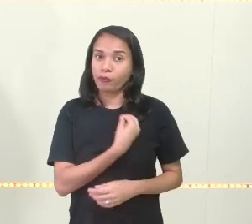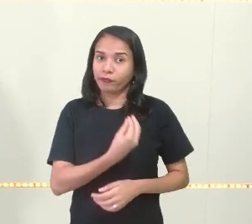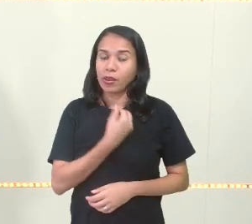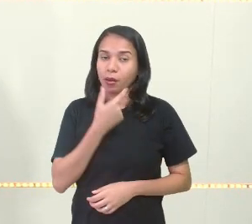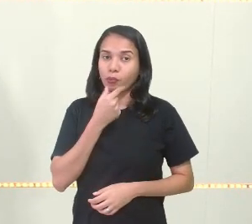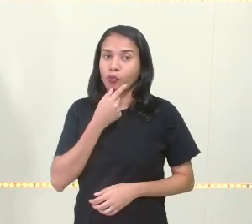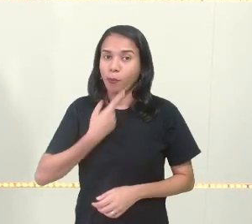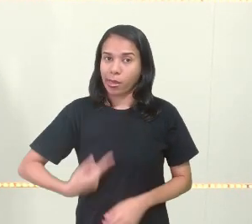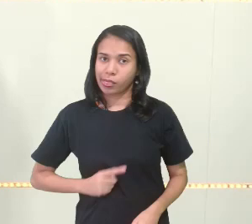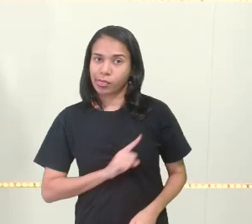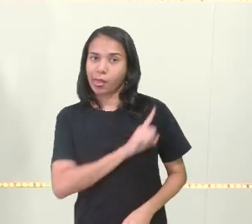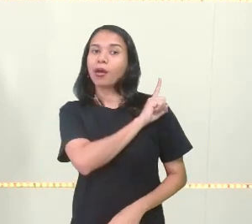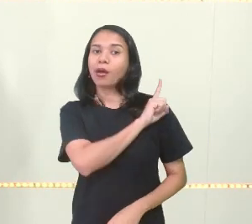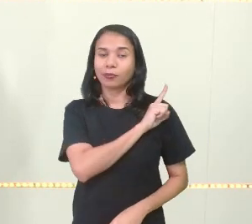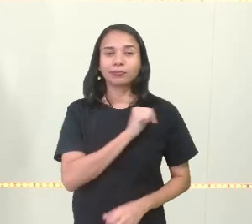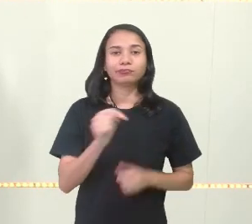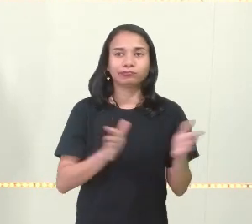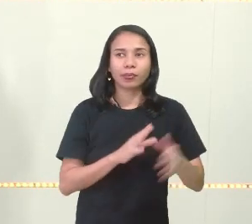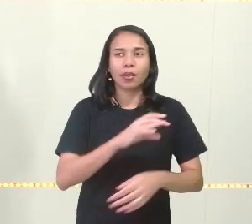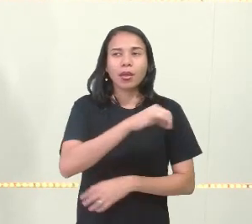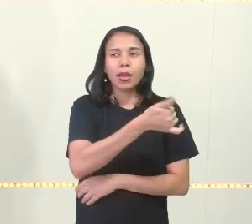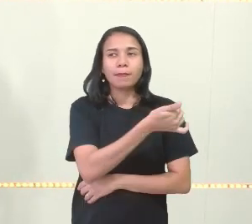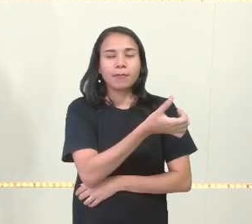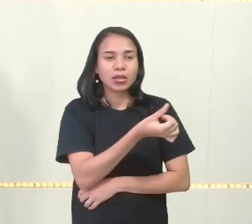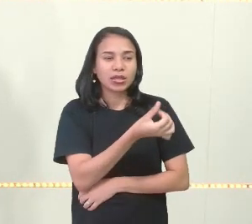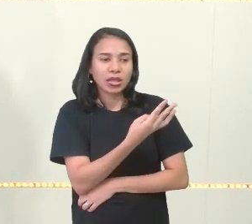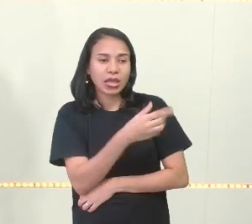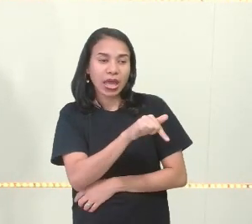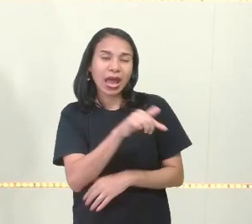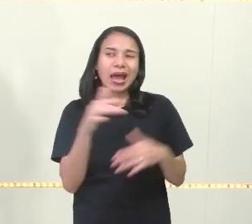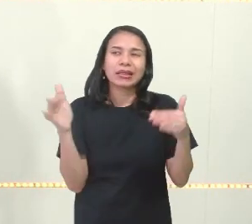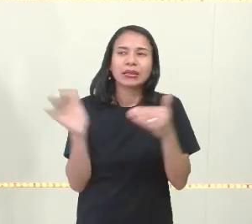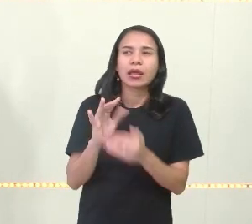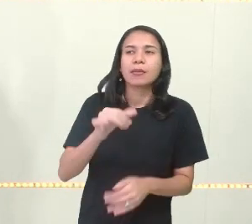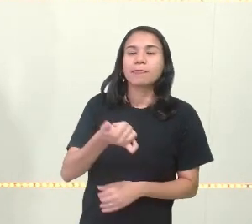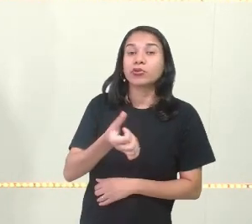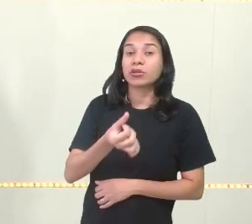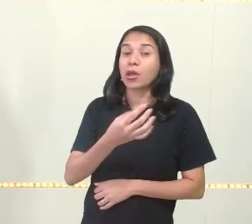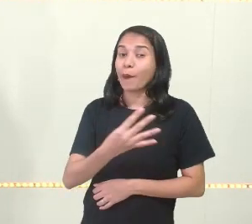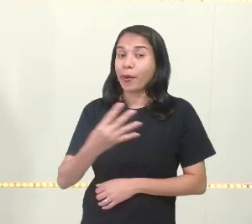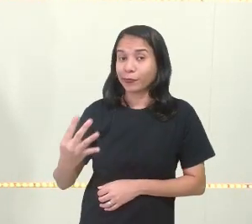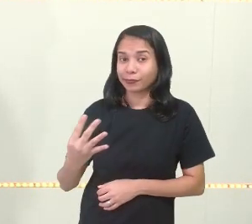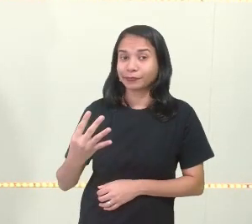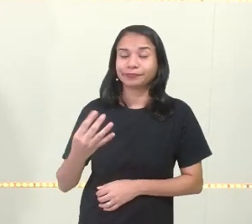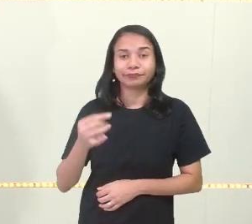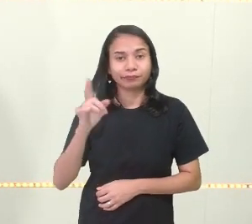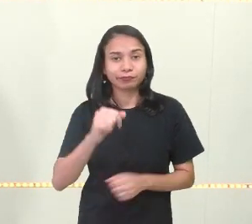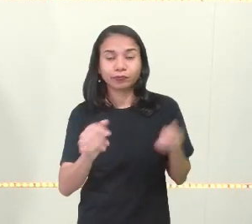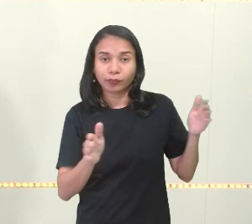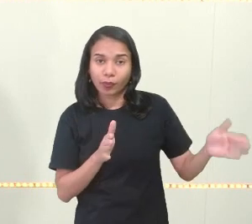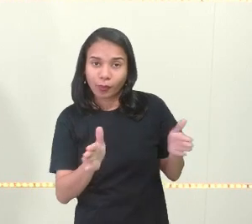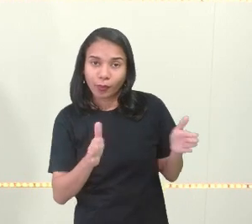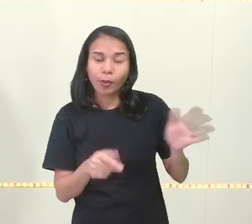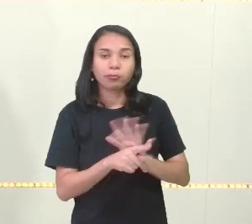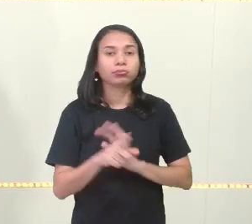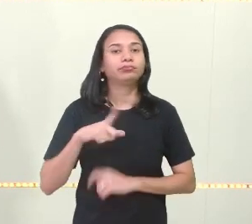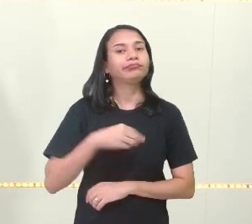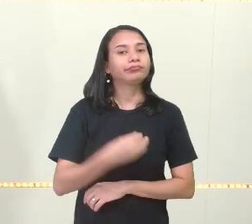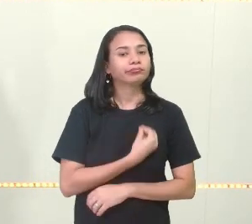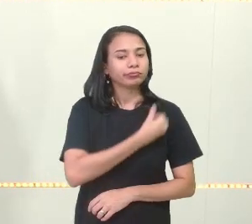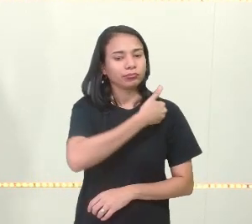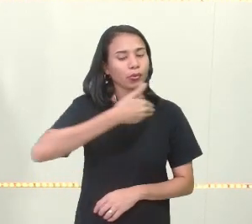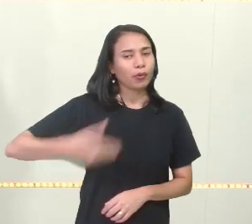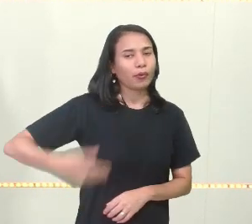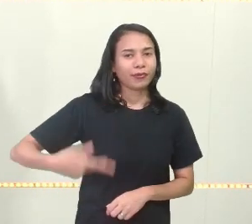Nassau. Exatamente, desse período entre 1637 e 1644, que foi o período que ele governou